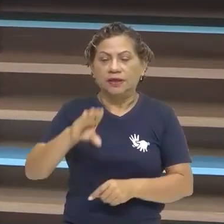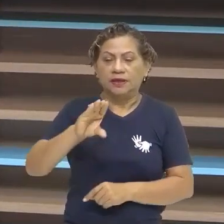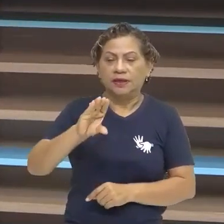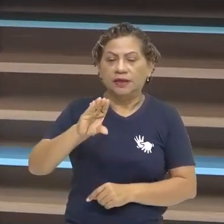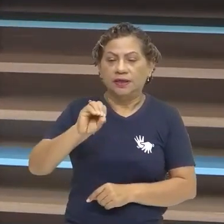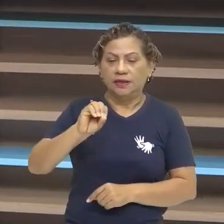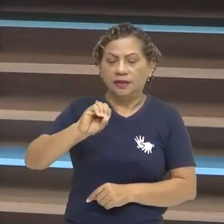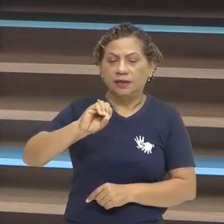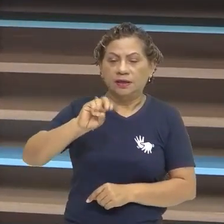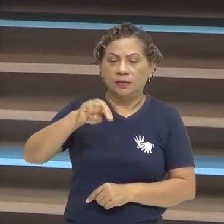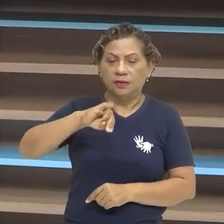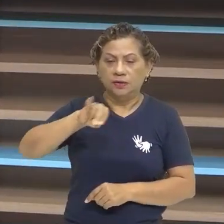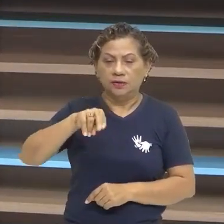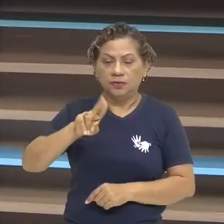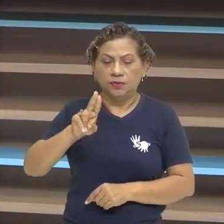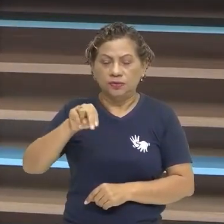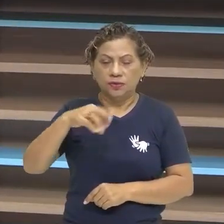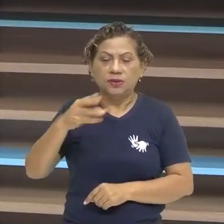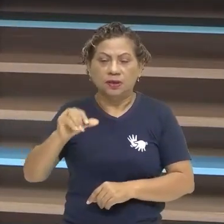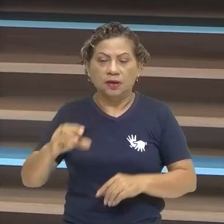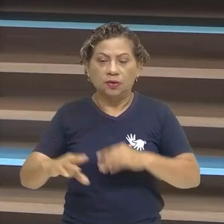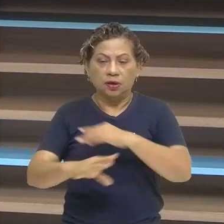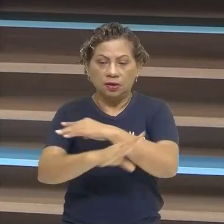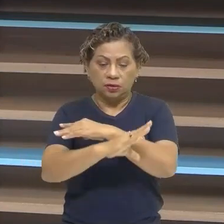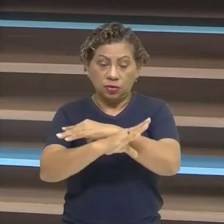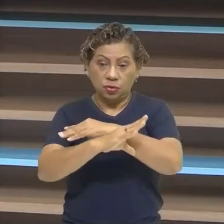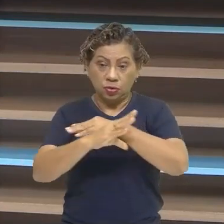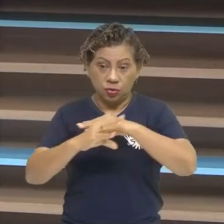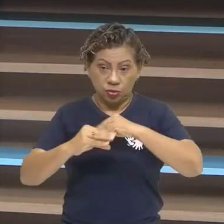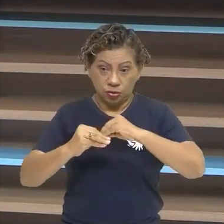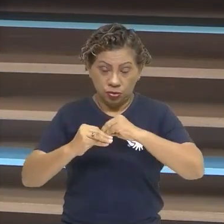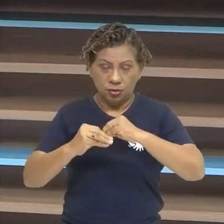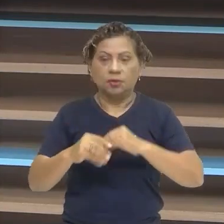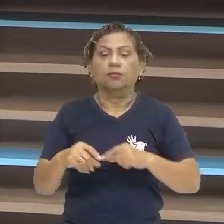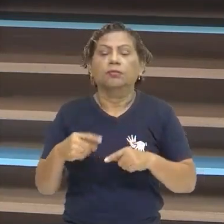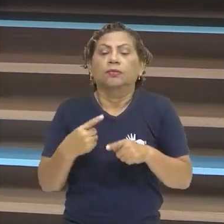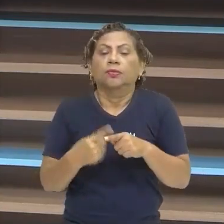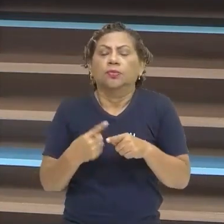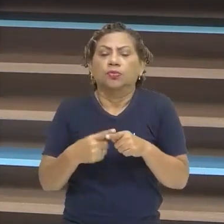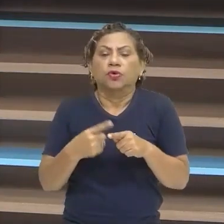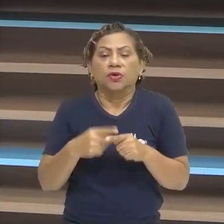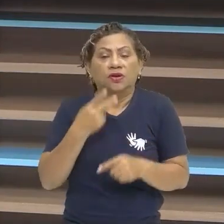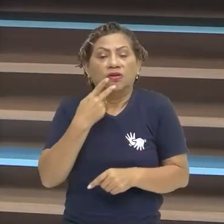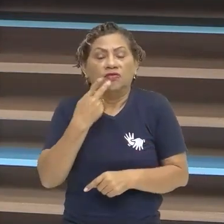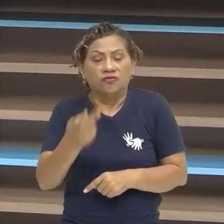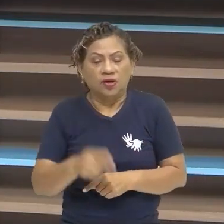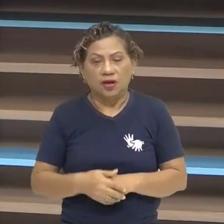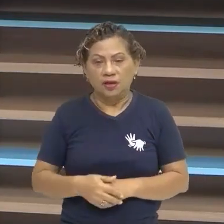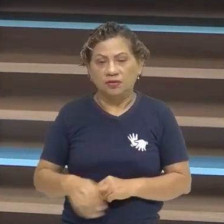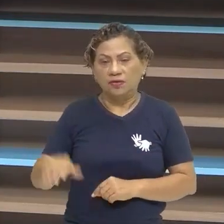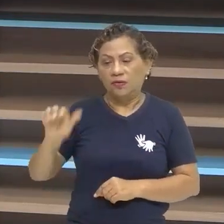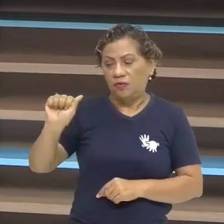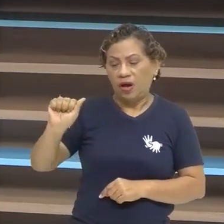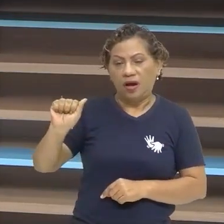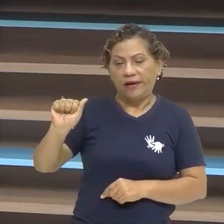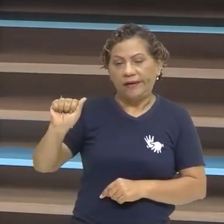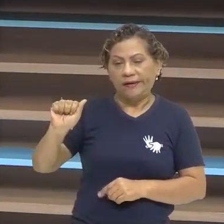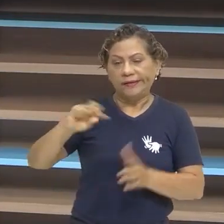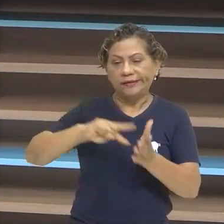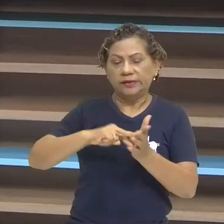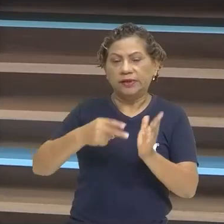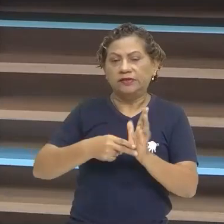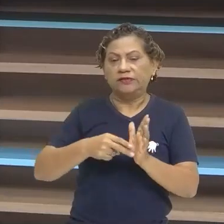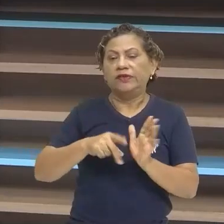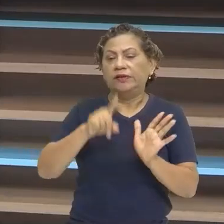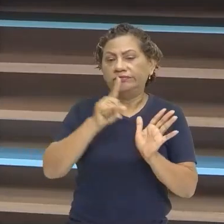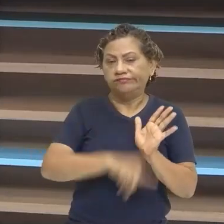Por que eu chamo orações coordenadas assindéticas? Porque esse A é um prefixo negativo que significa